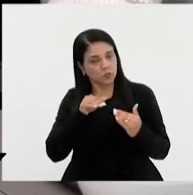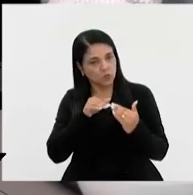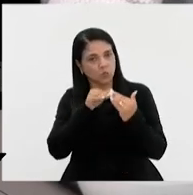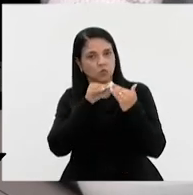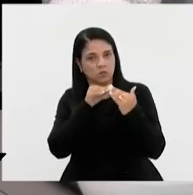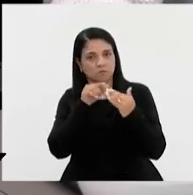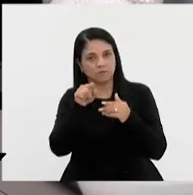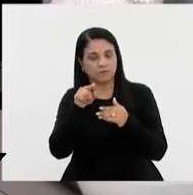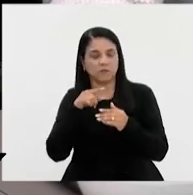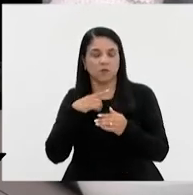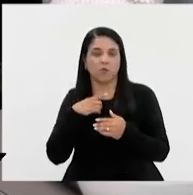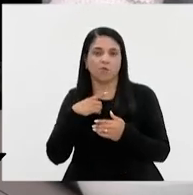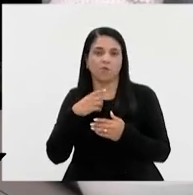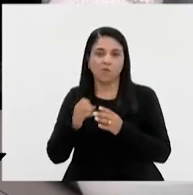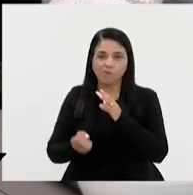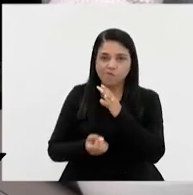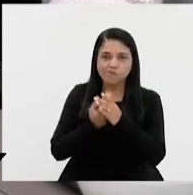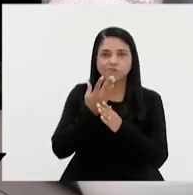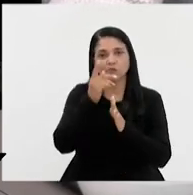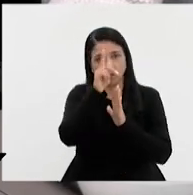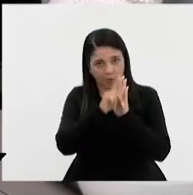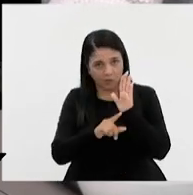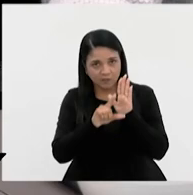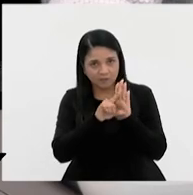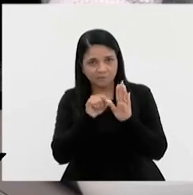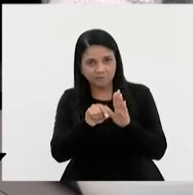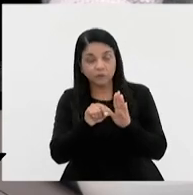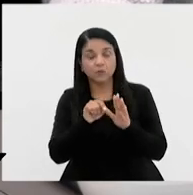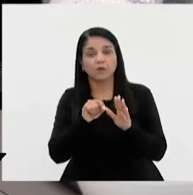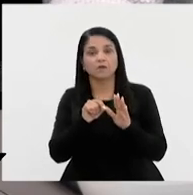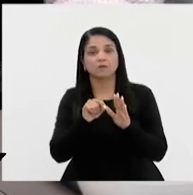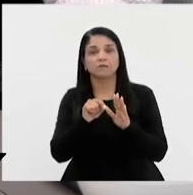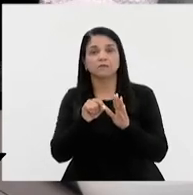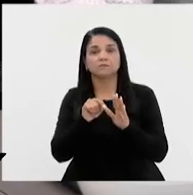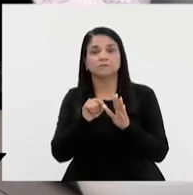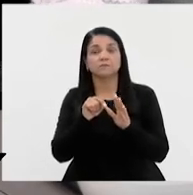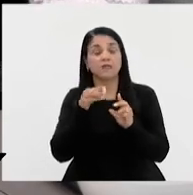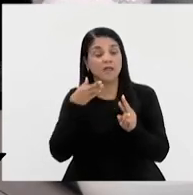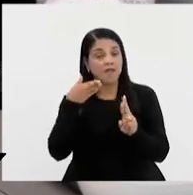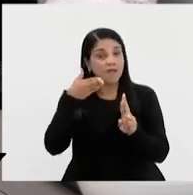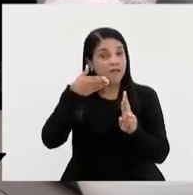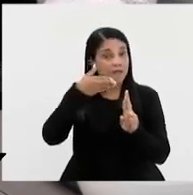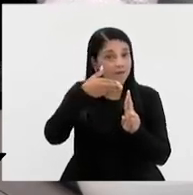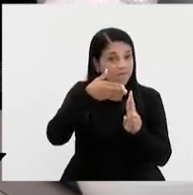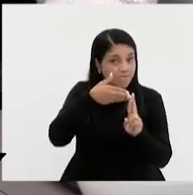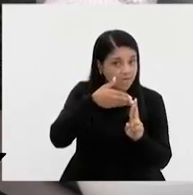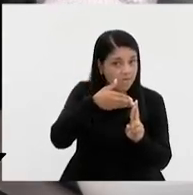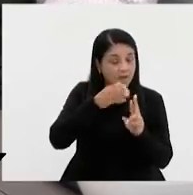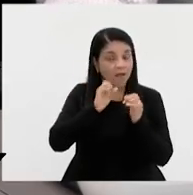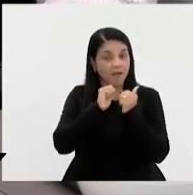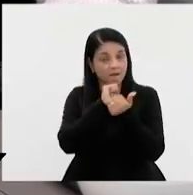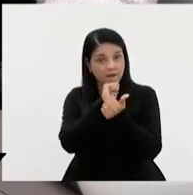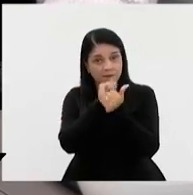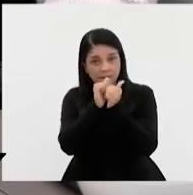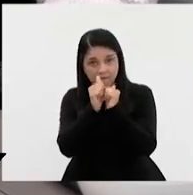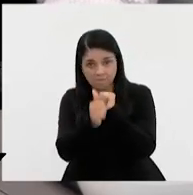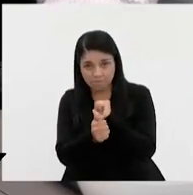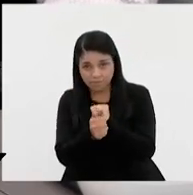autor, de mencionar que esses são, se refere a esportes que